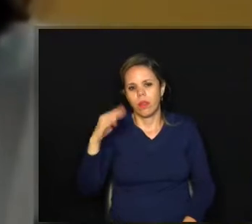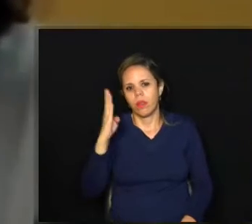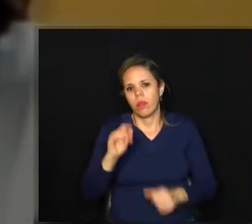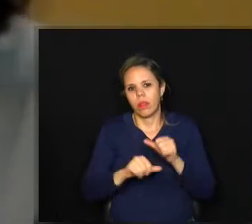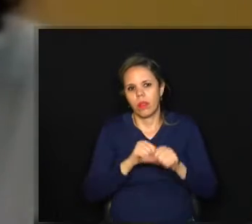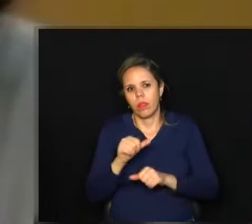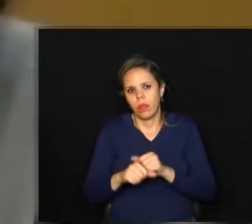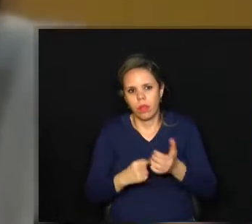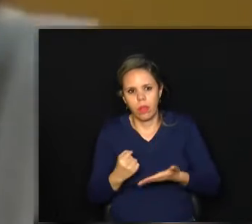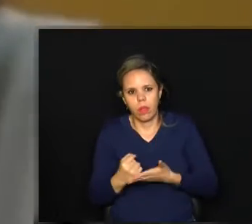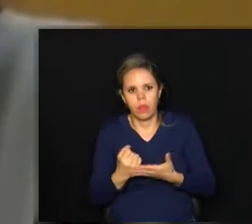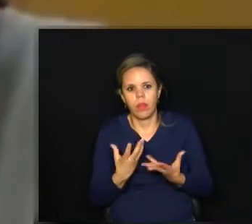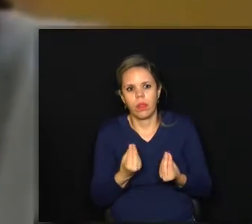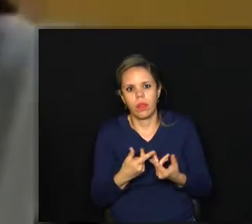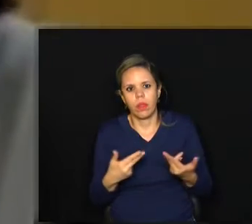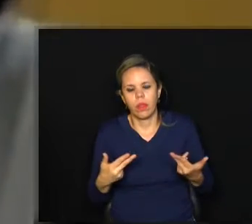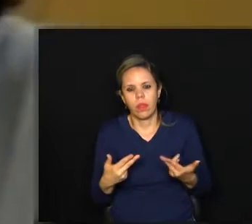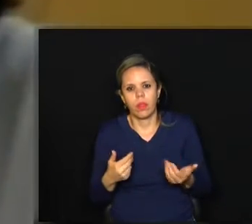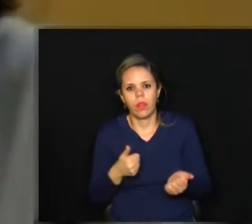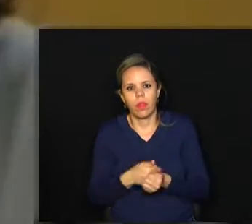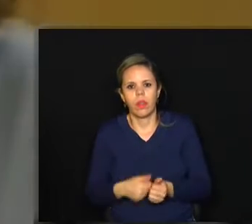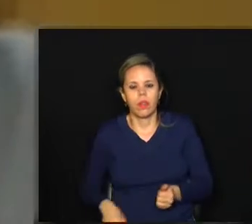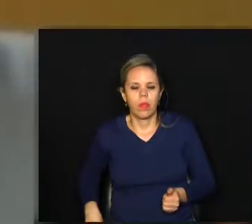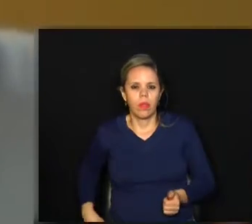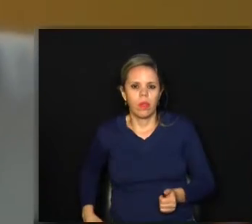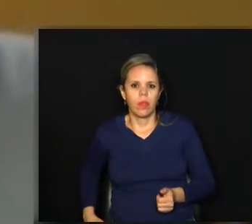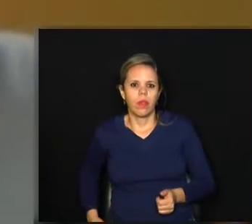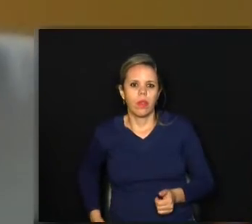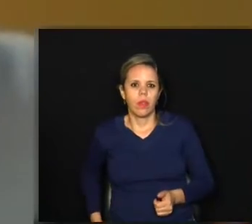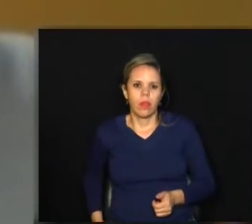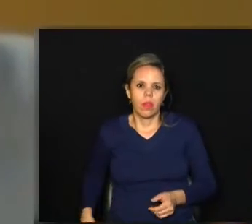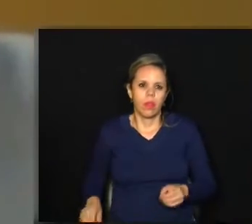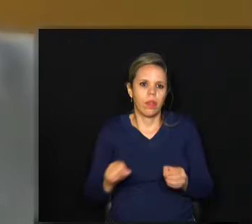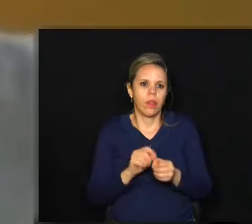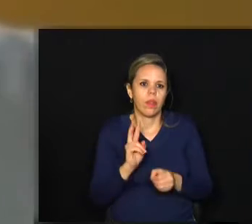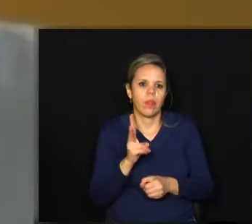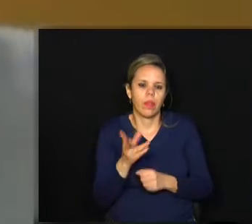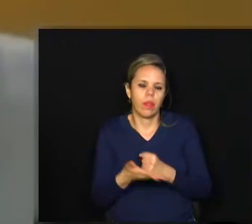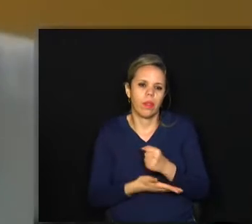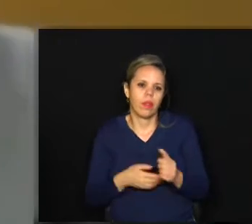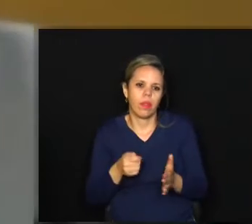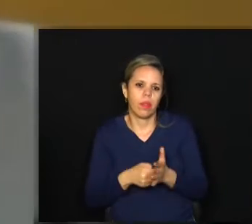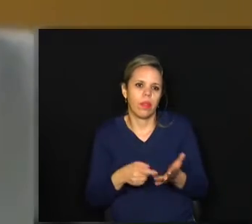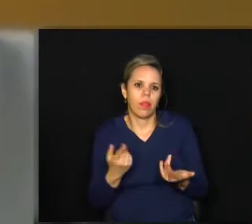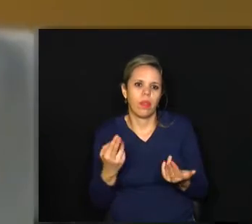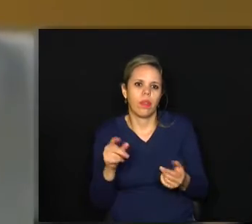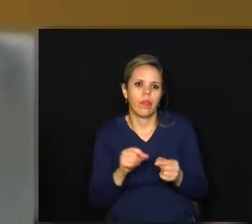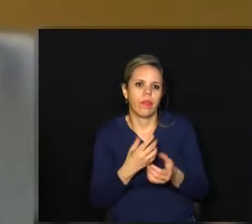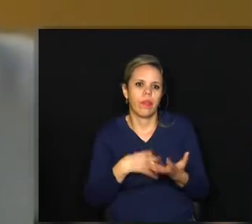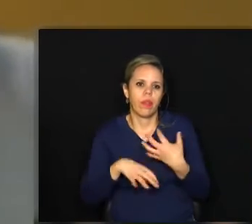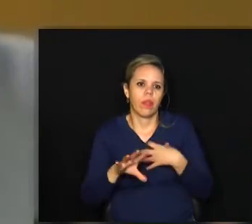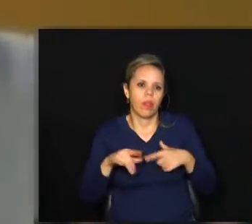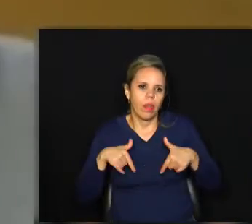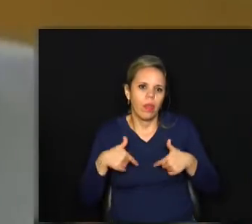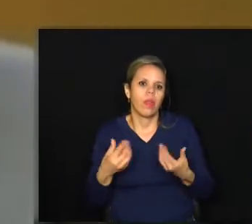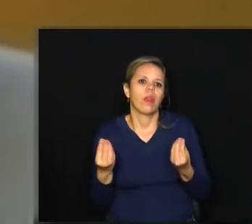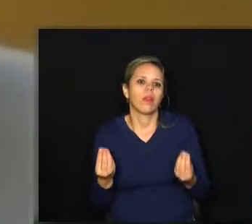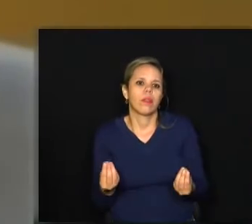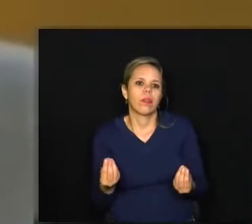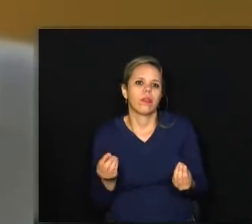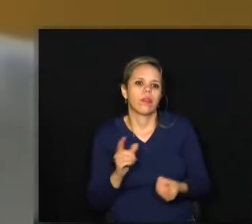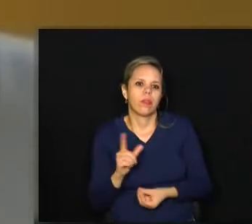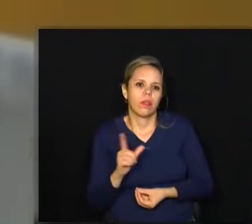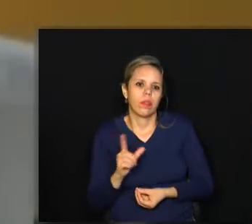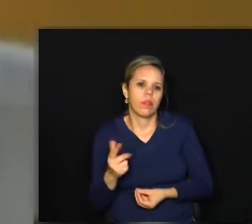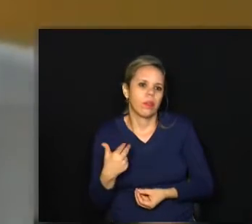de mudar muitas coisas ao redor dela. Eu vou fazer sempre me baseando o que você faria, como você agiria, né? É óbvio que eu não